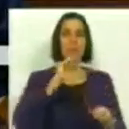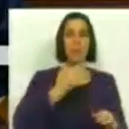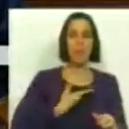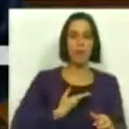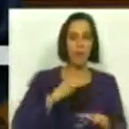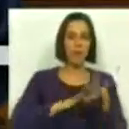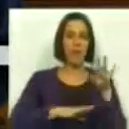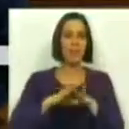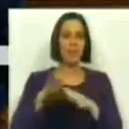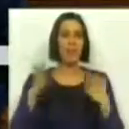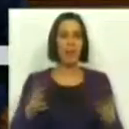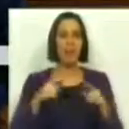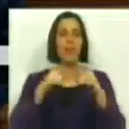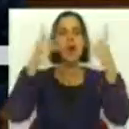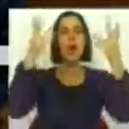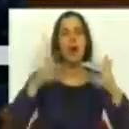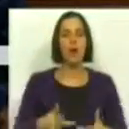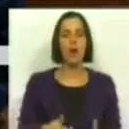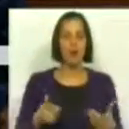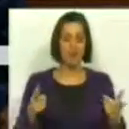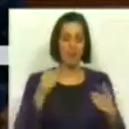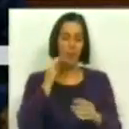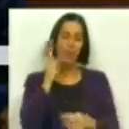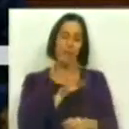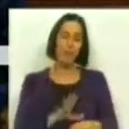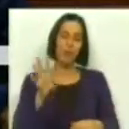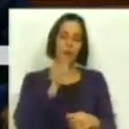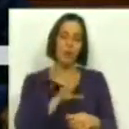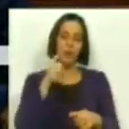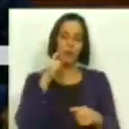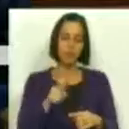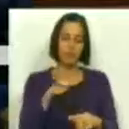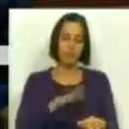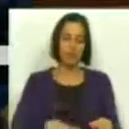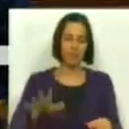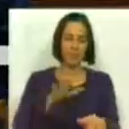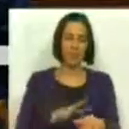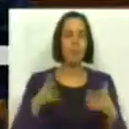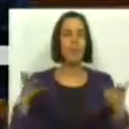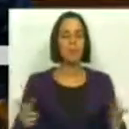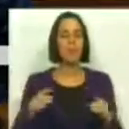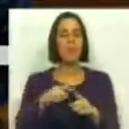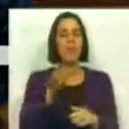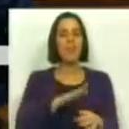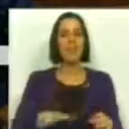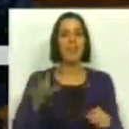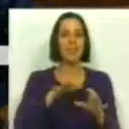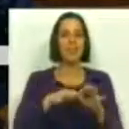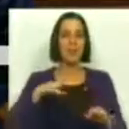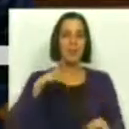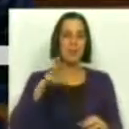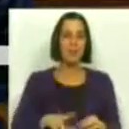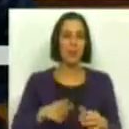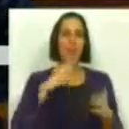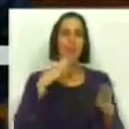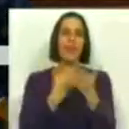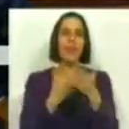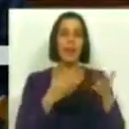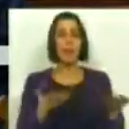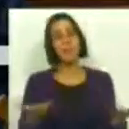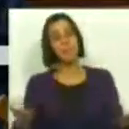PSD faz sobre o orçamento e a forma como entendemos este debate. Dada a situação a que Portugal foi